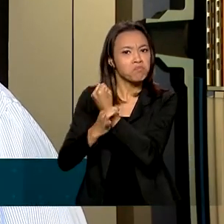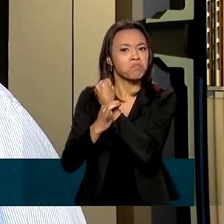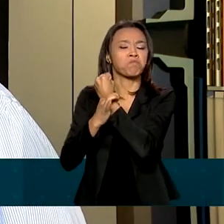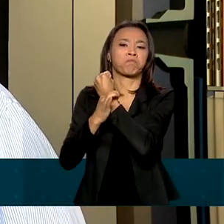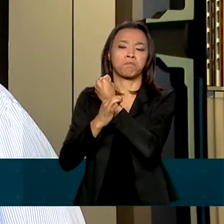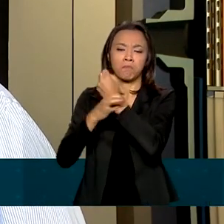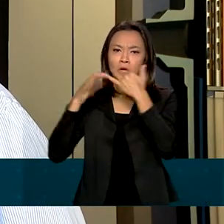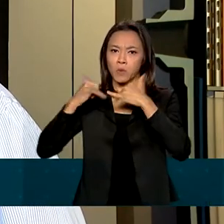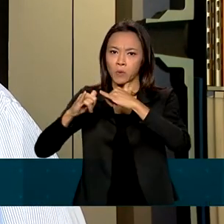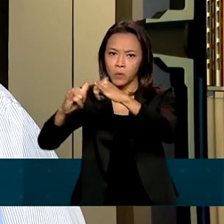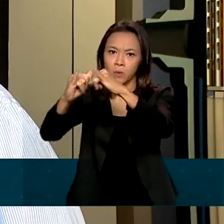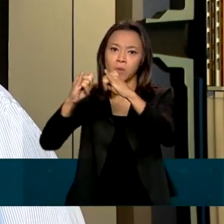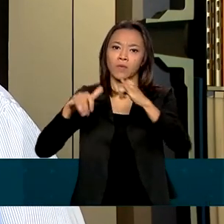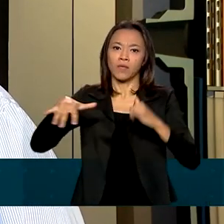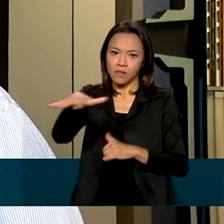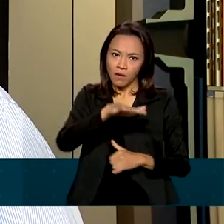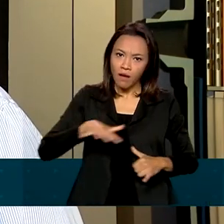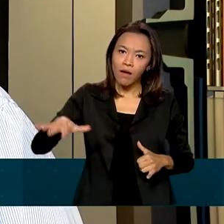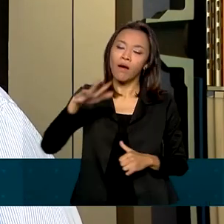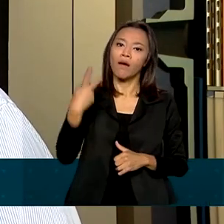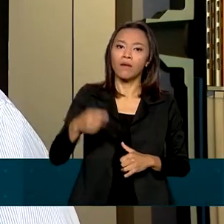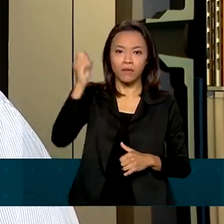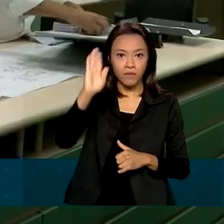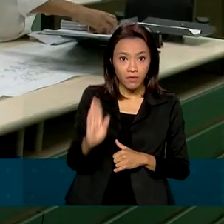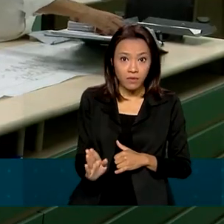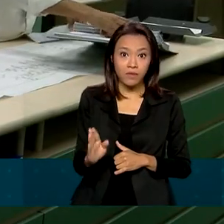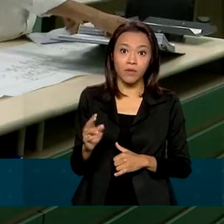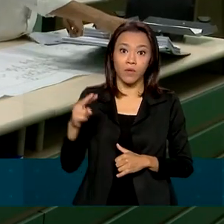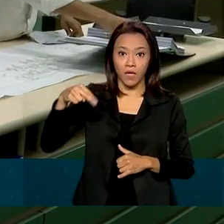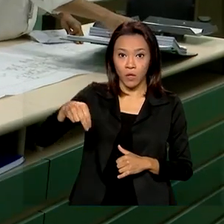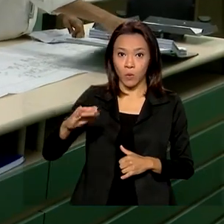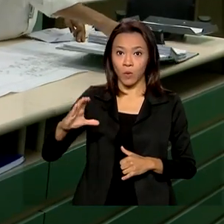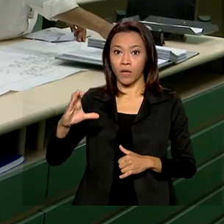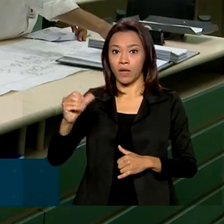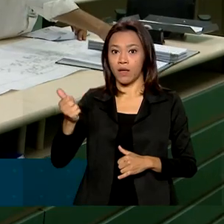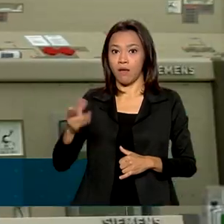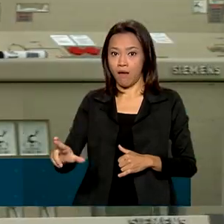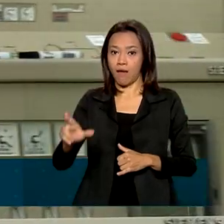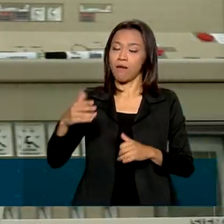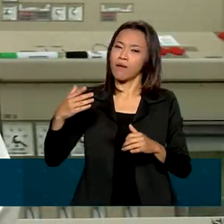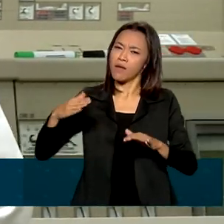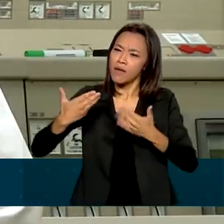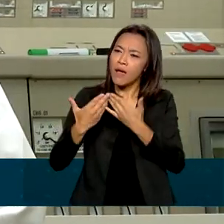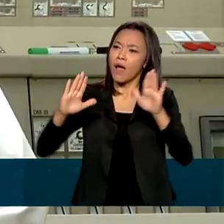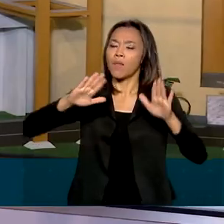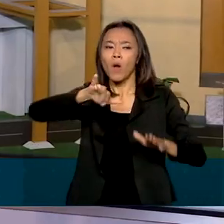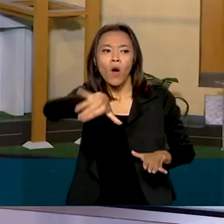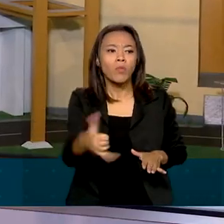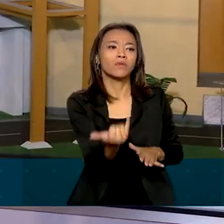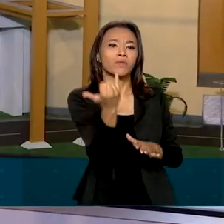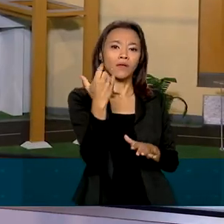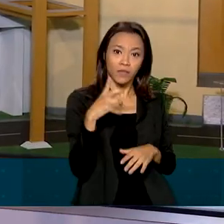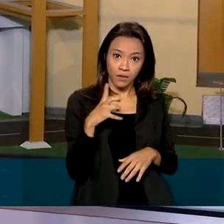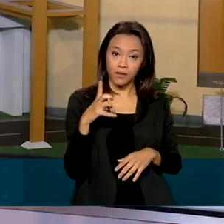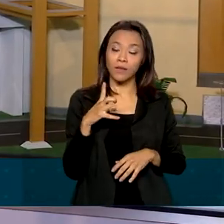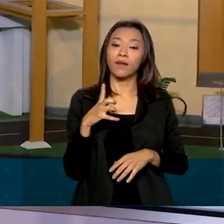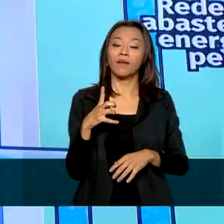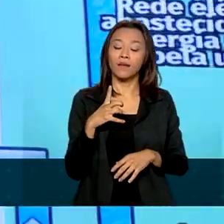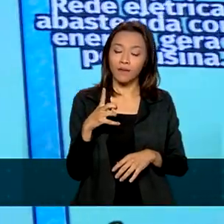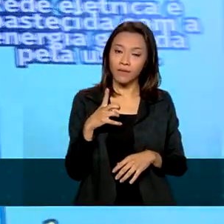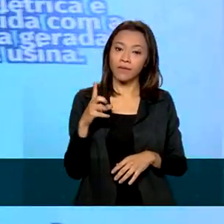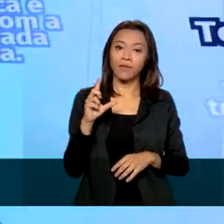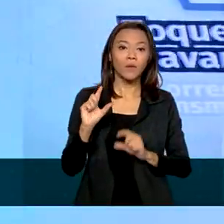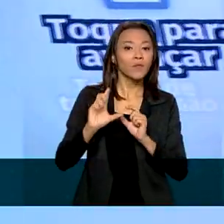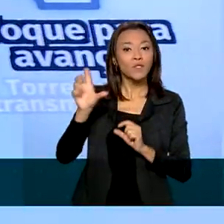energia nuclear na matriz elétrica brasileira e abre outras oportunidades que entendo que existam como